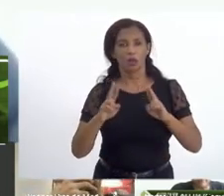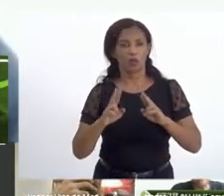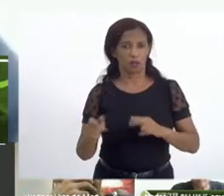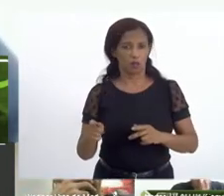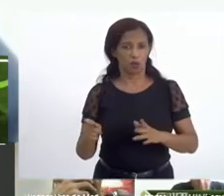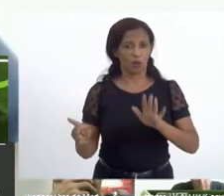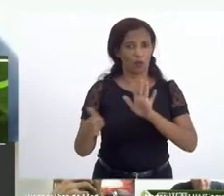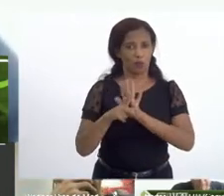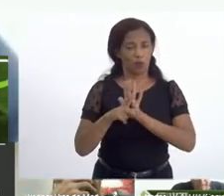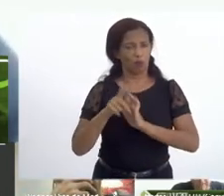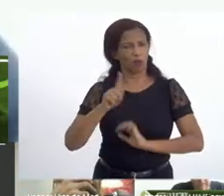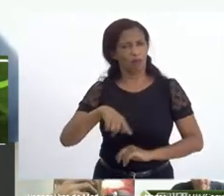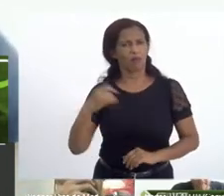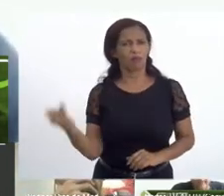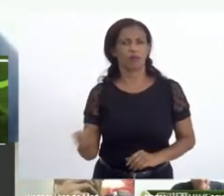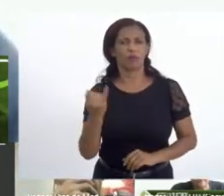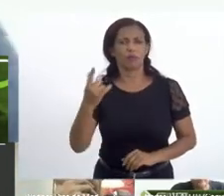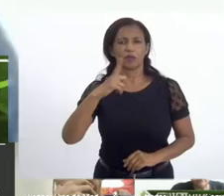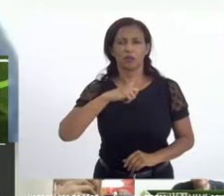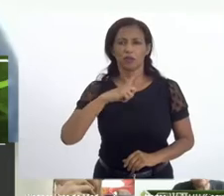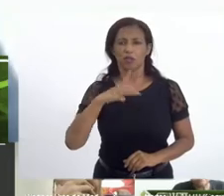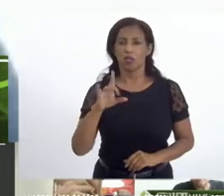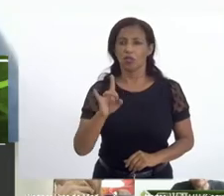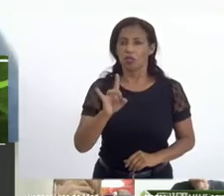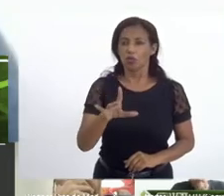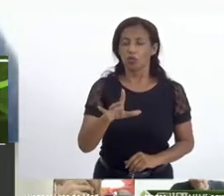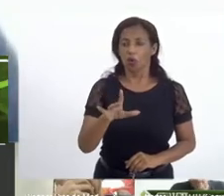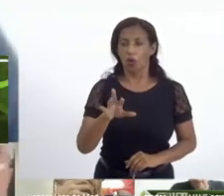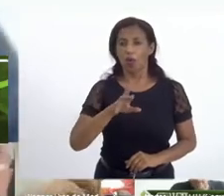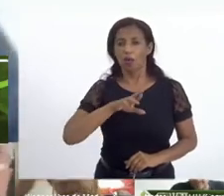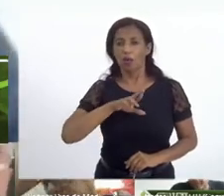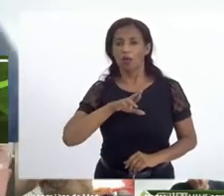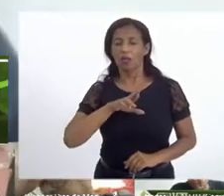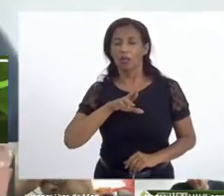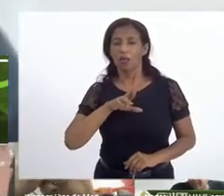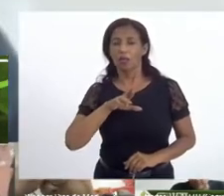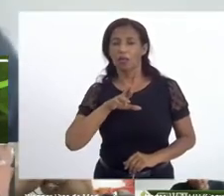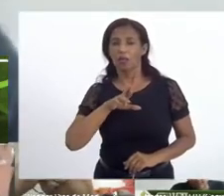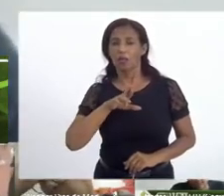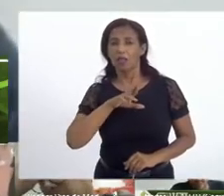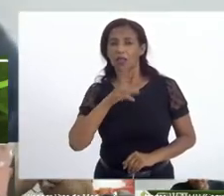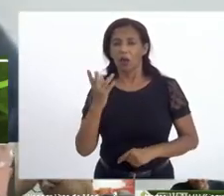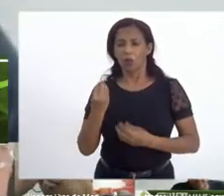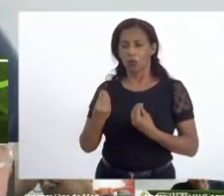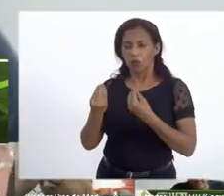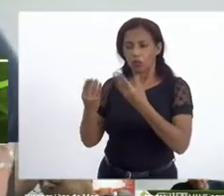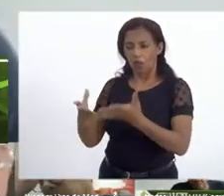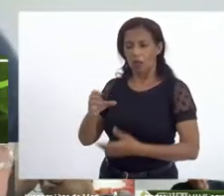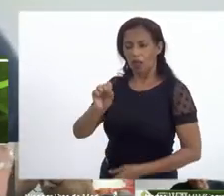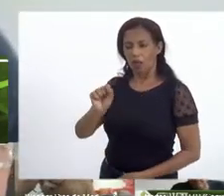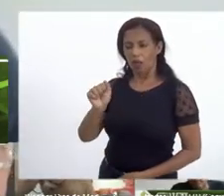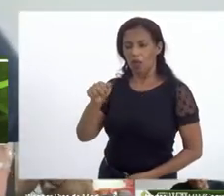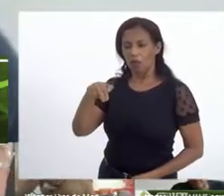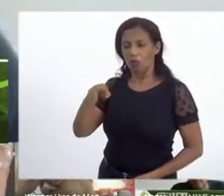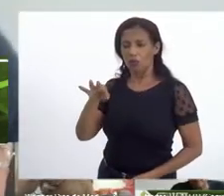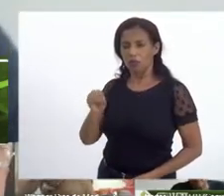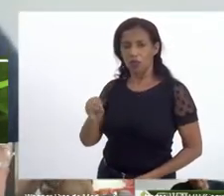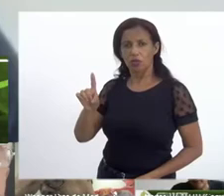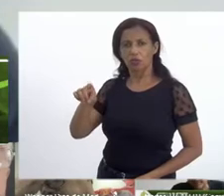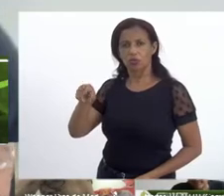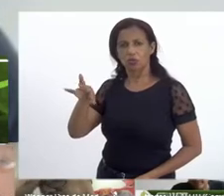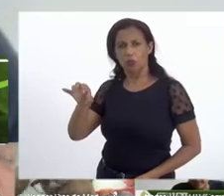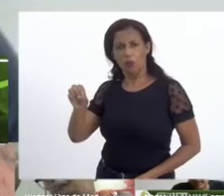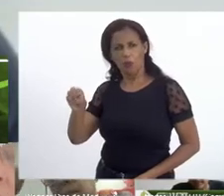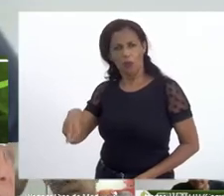que eu acho que é muito importante ter, só que não, ao não contemplar o Santos Dumont, nós, como um aeroporto menor,